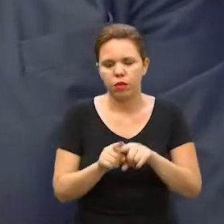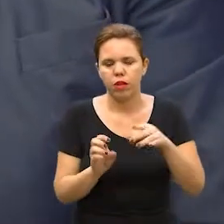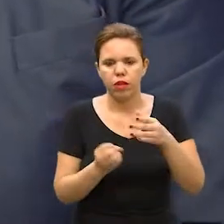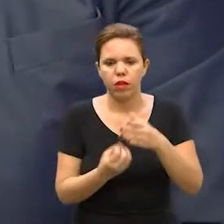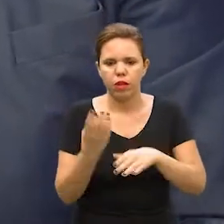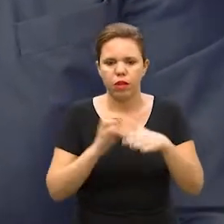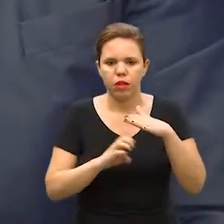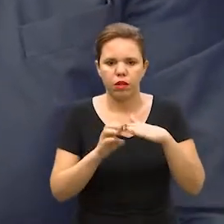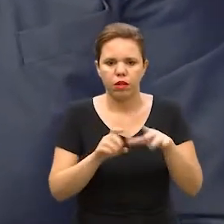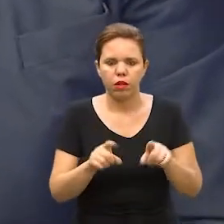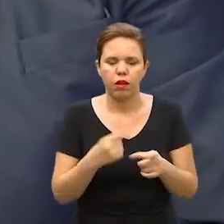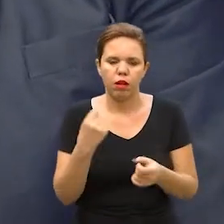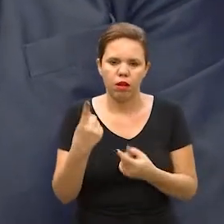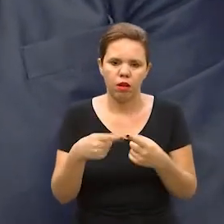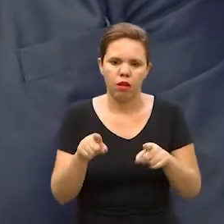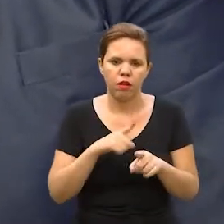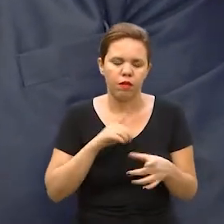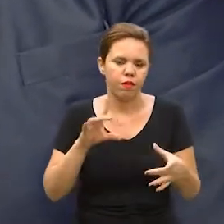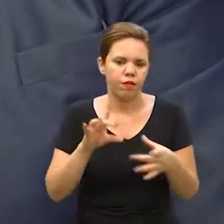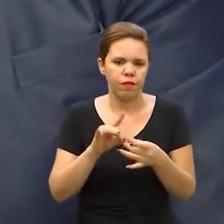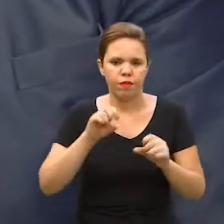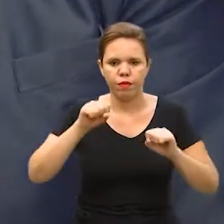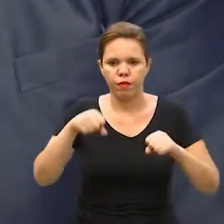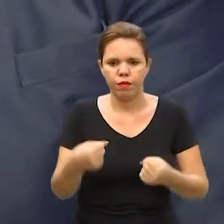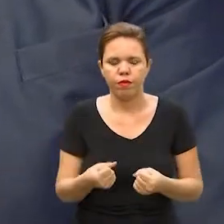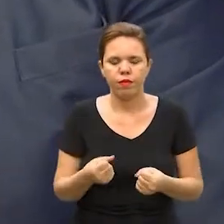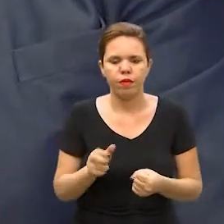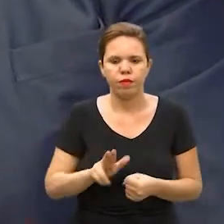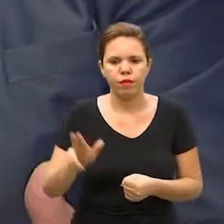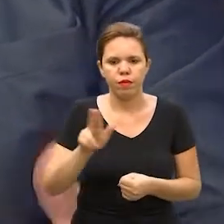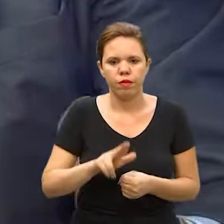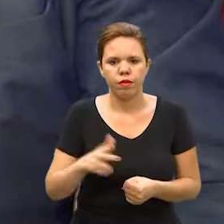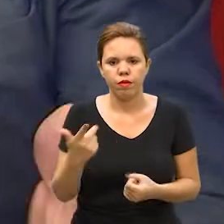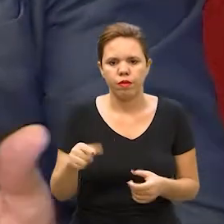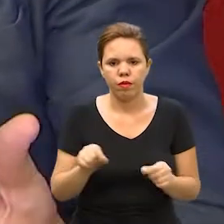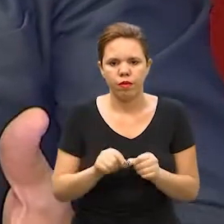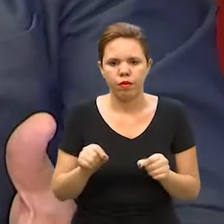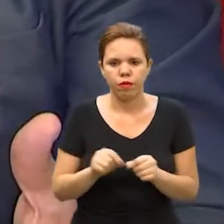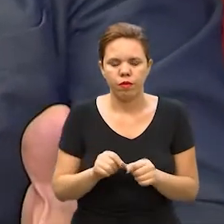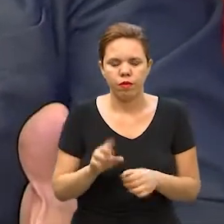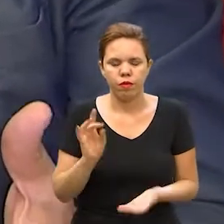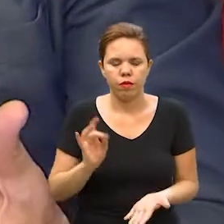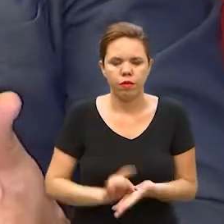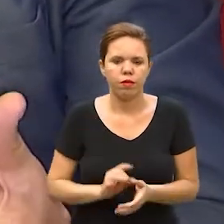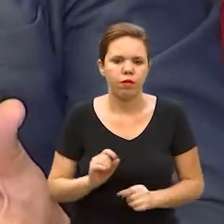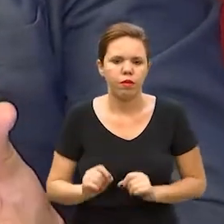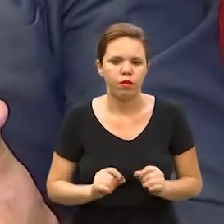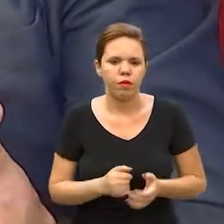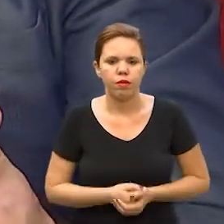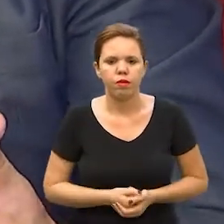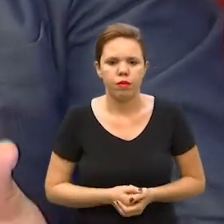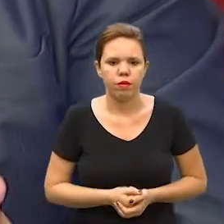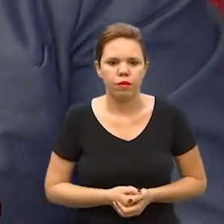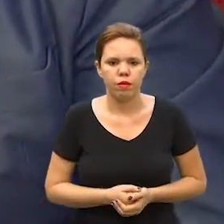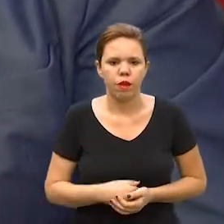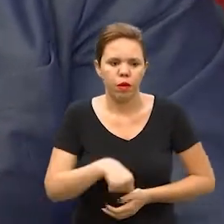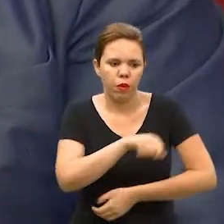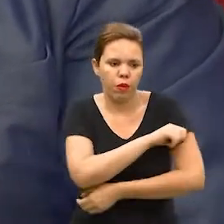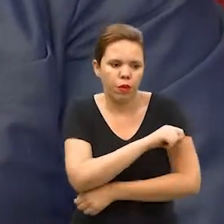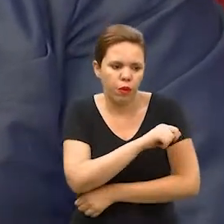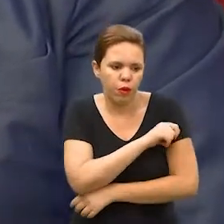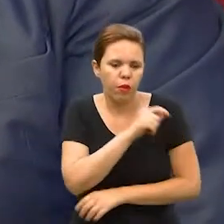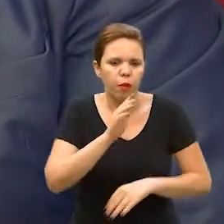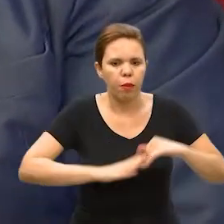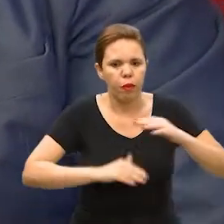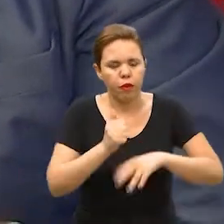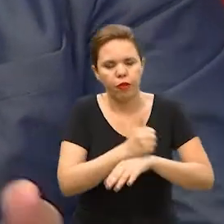empresas. Ou seja, algumas delas têm um vínculo muito forte com a universidade, o outro vínculo é mais o fato de que aqueles alunos, aqueles